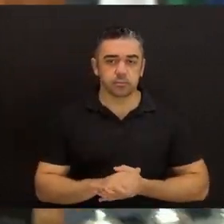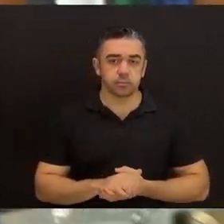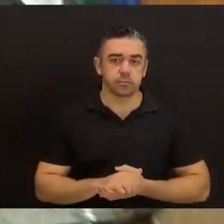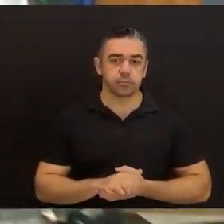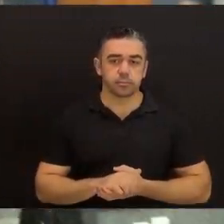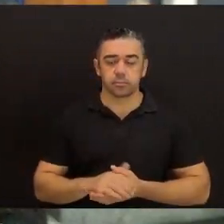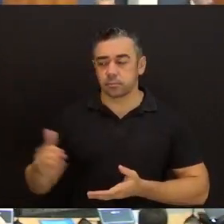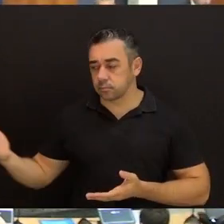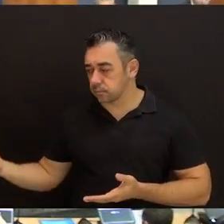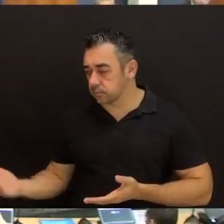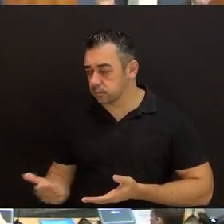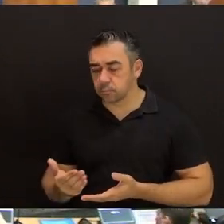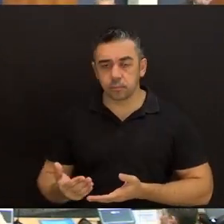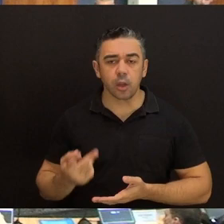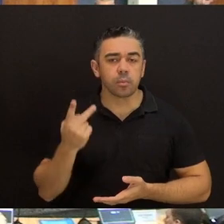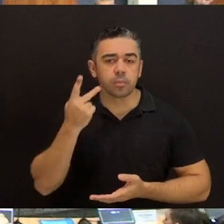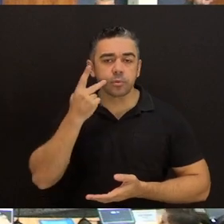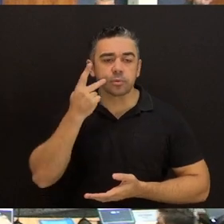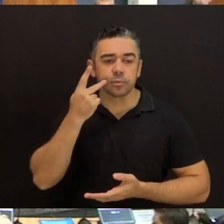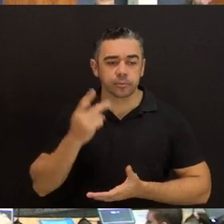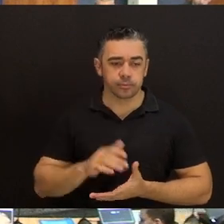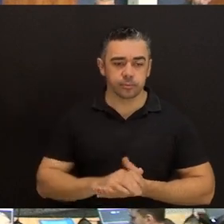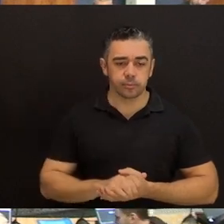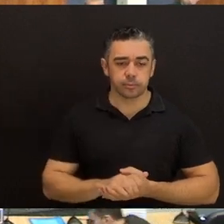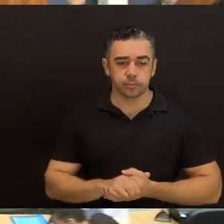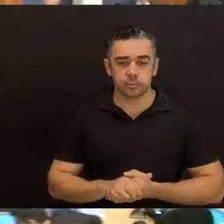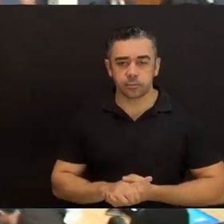a palavra Vereador José Possebon